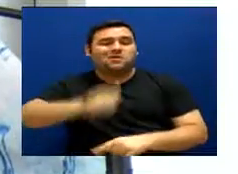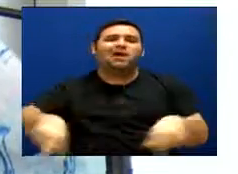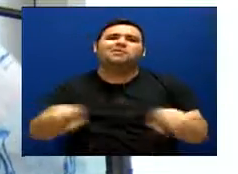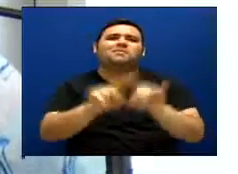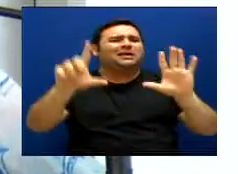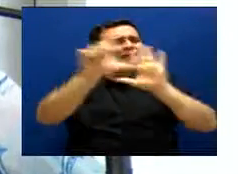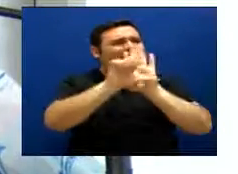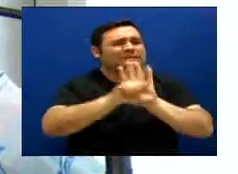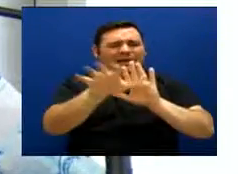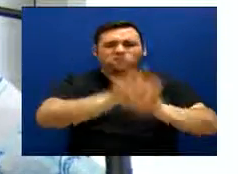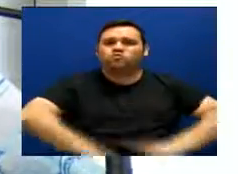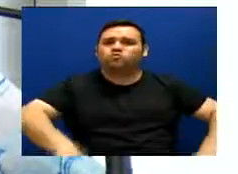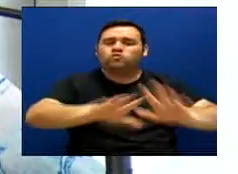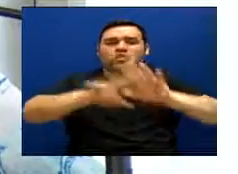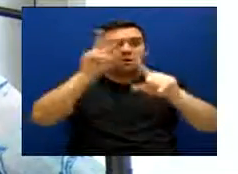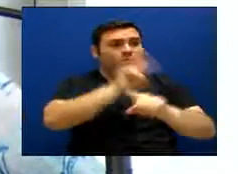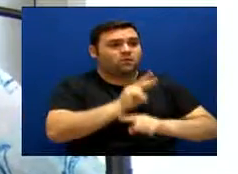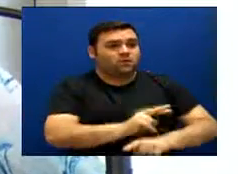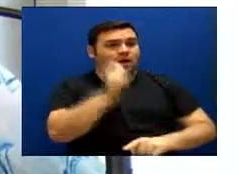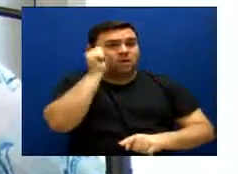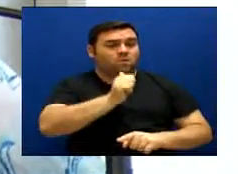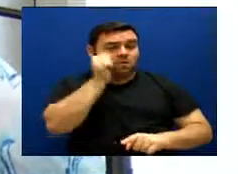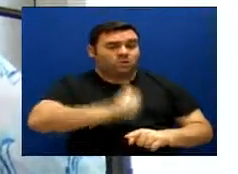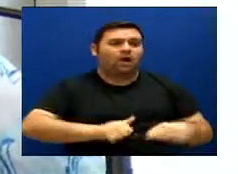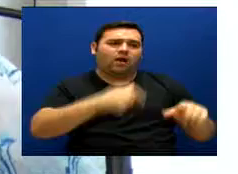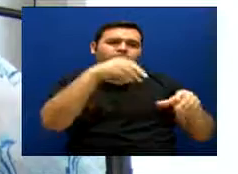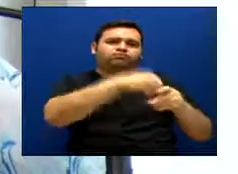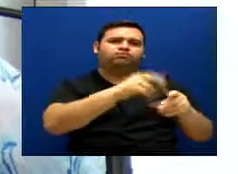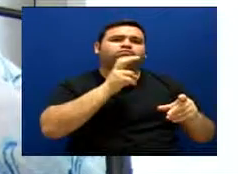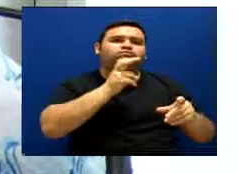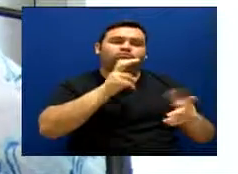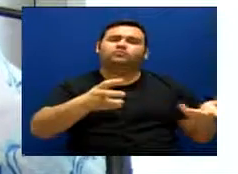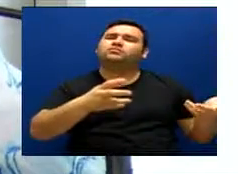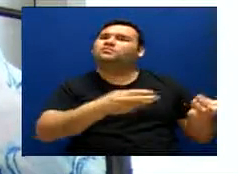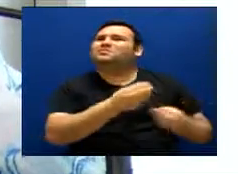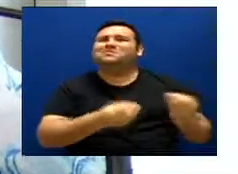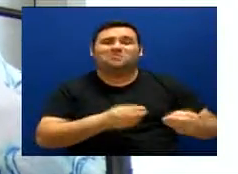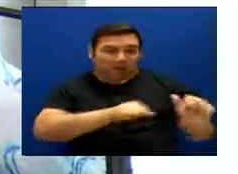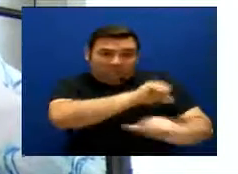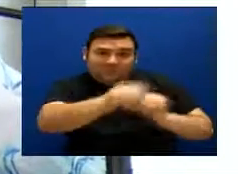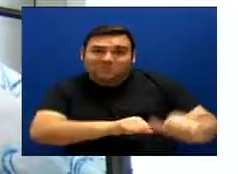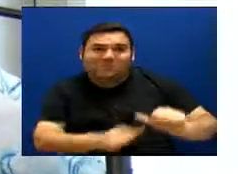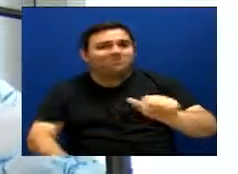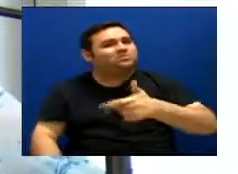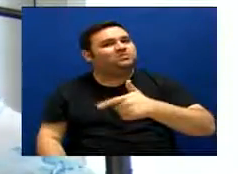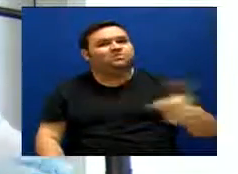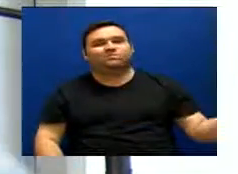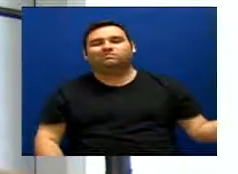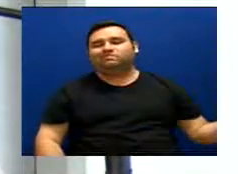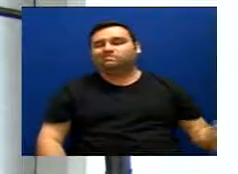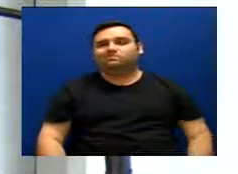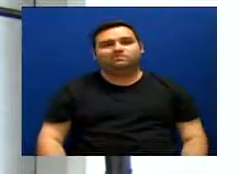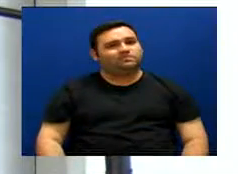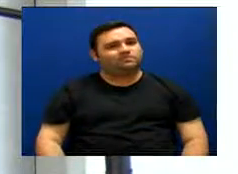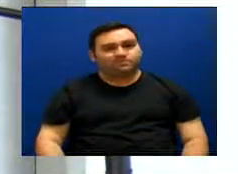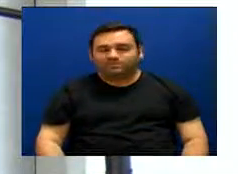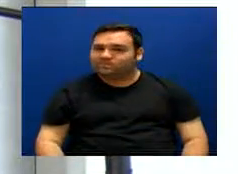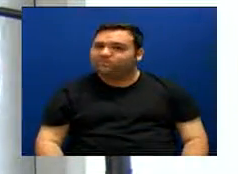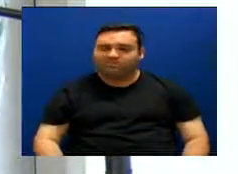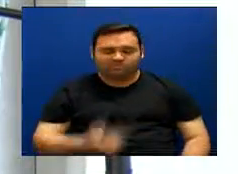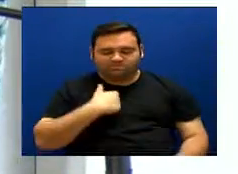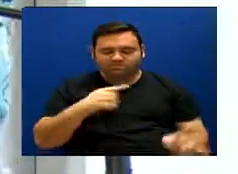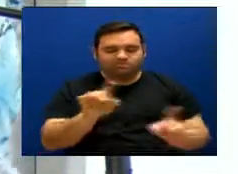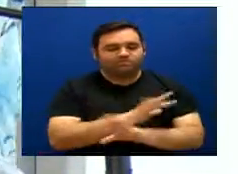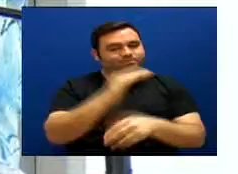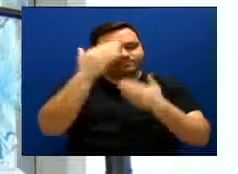as políticas públicas que protegem as mulheres no nosso município, nada mudou, infelizmente. Tenho